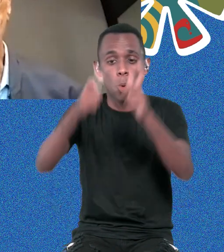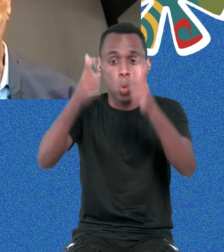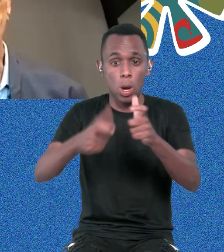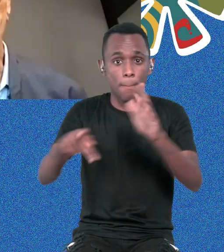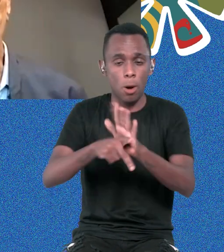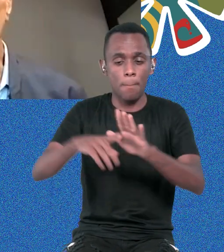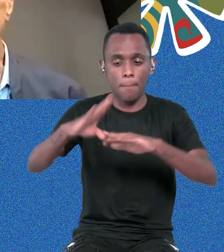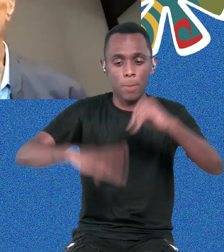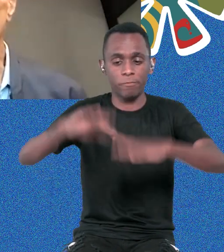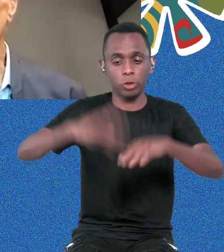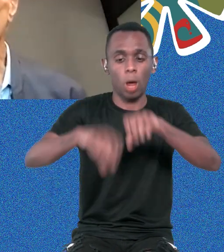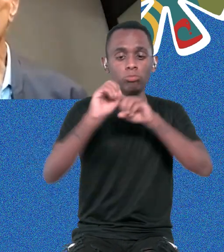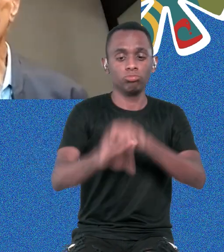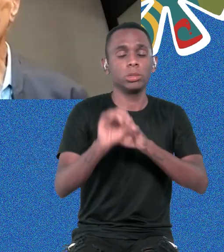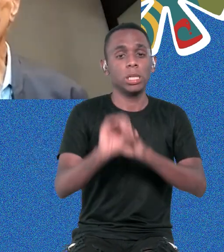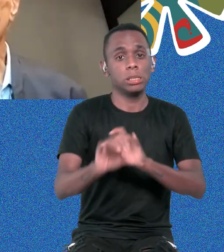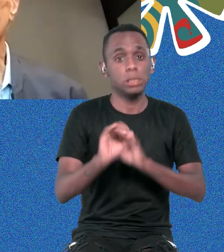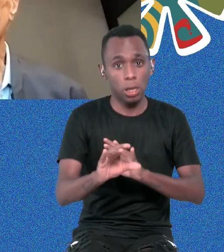de educador, né?